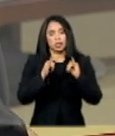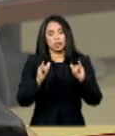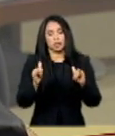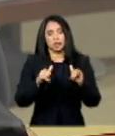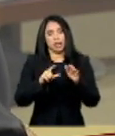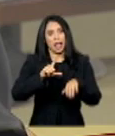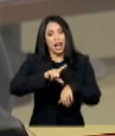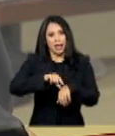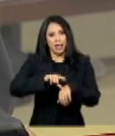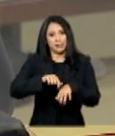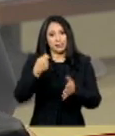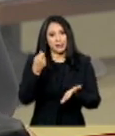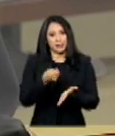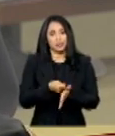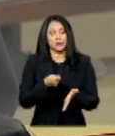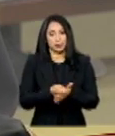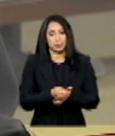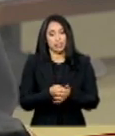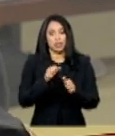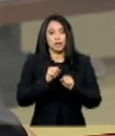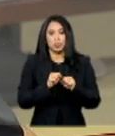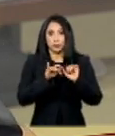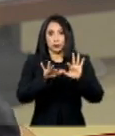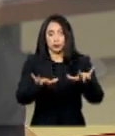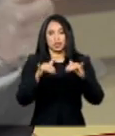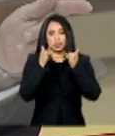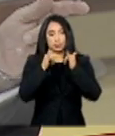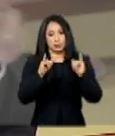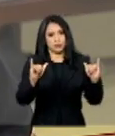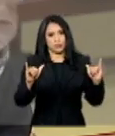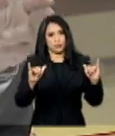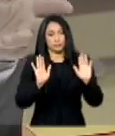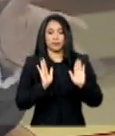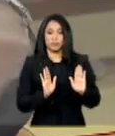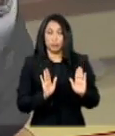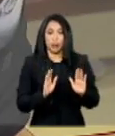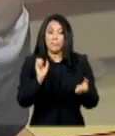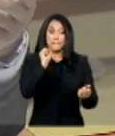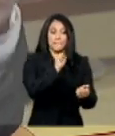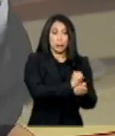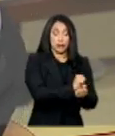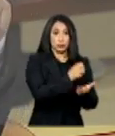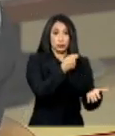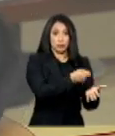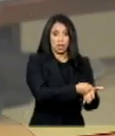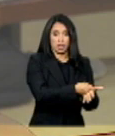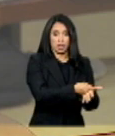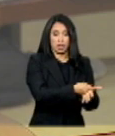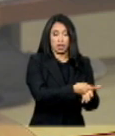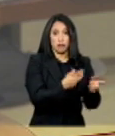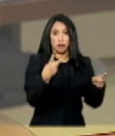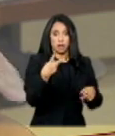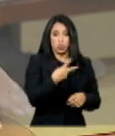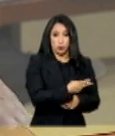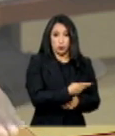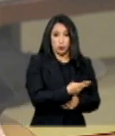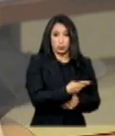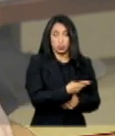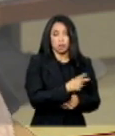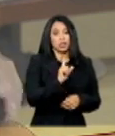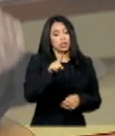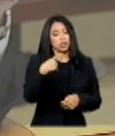ela tinha o conhecimento indígena então deixou de pagar corta na hora de ligar póvoas taxa